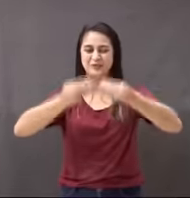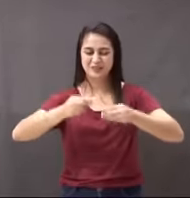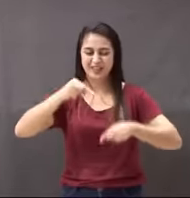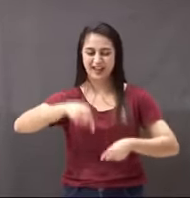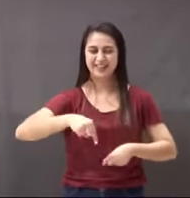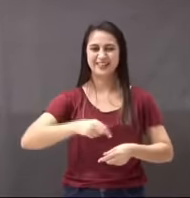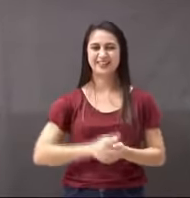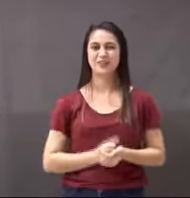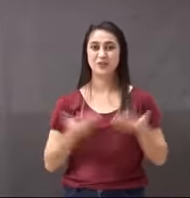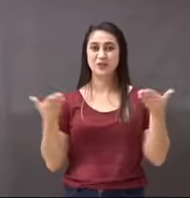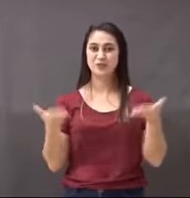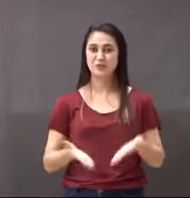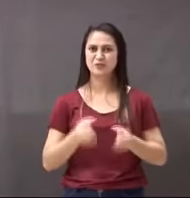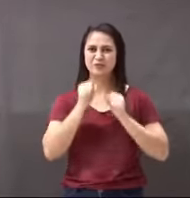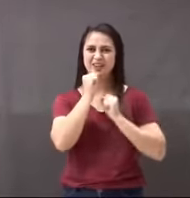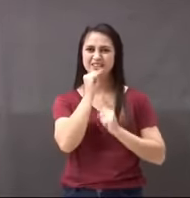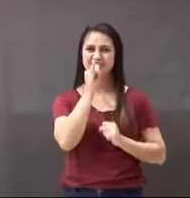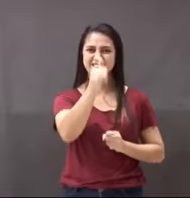te dizer: